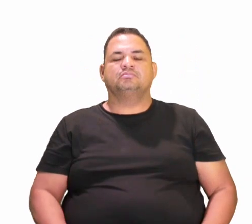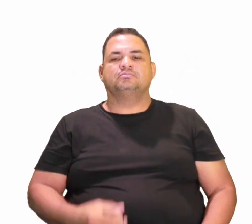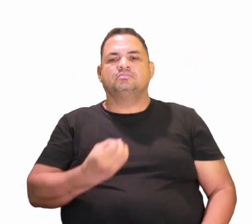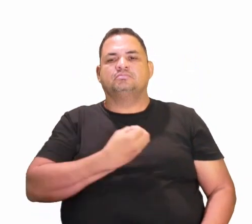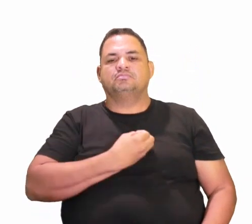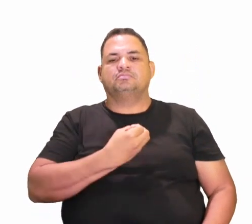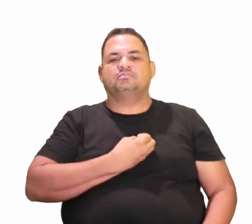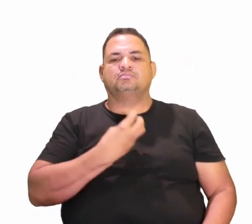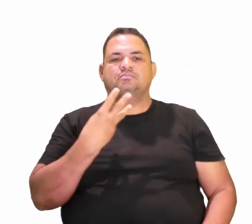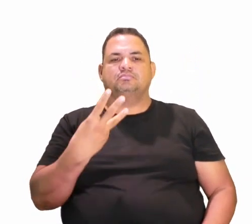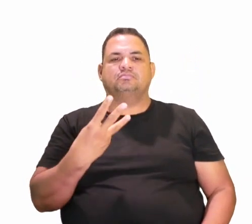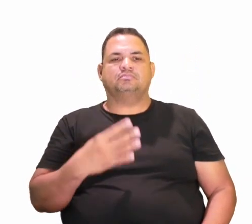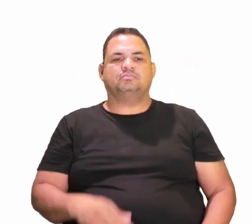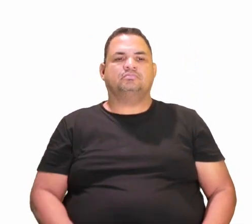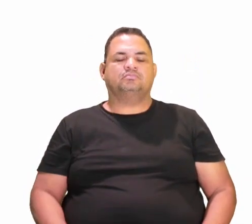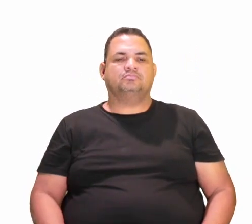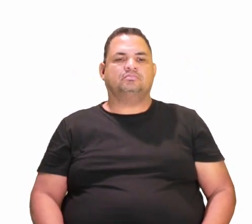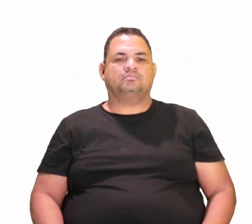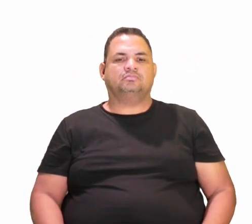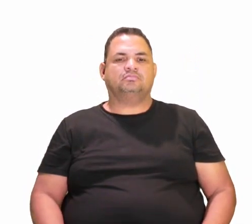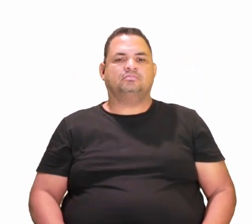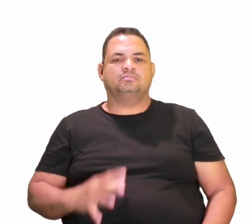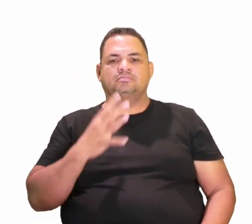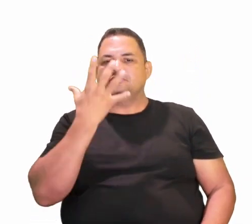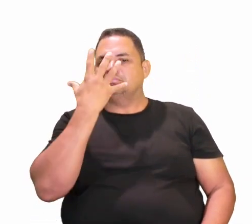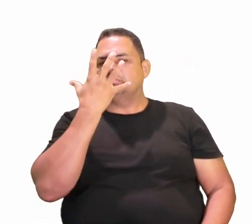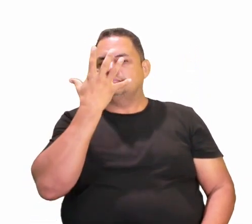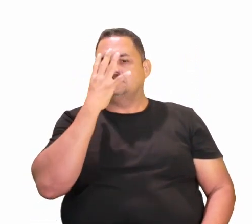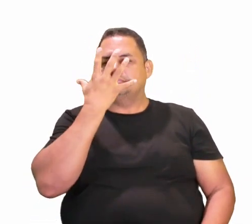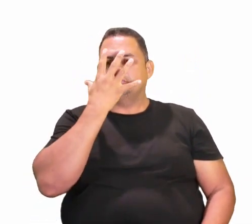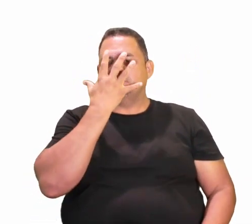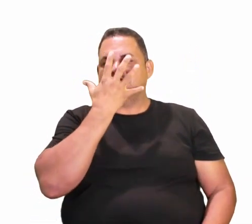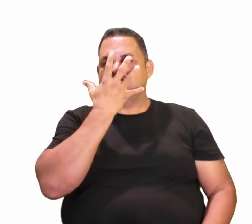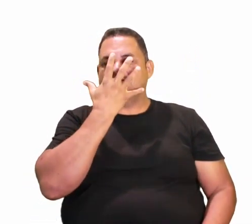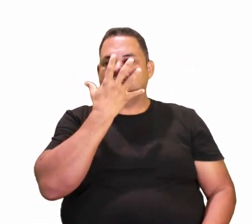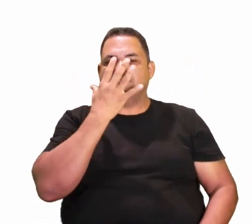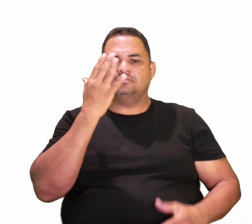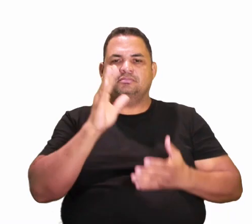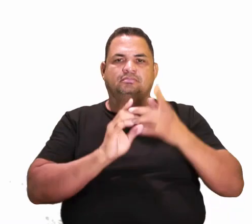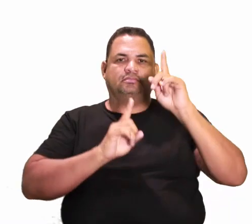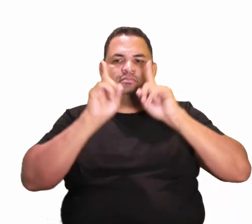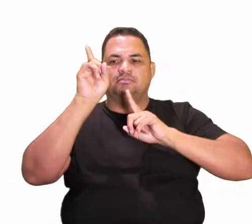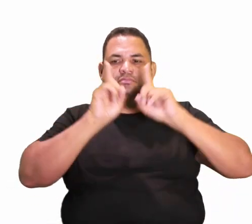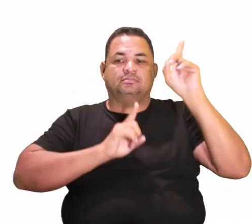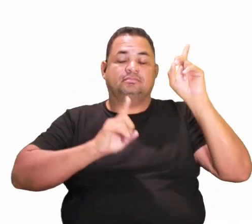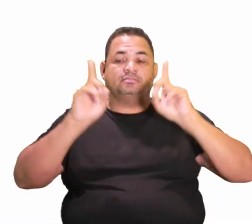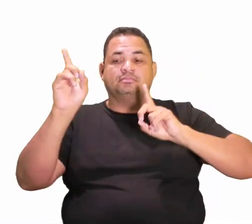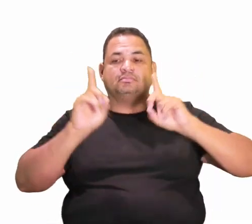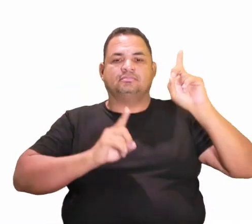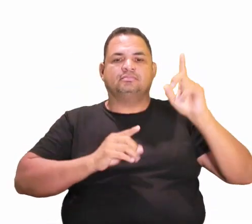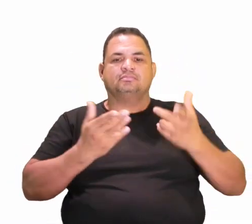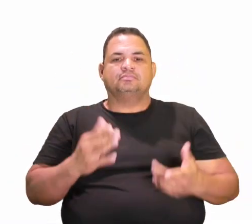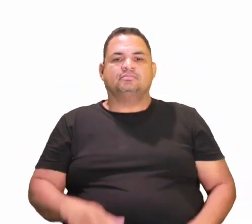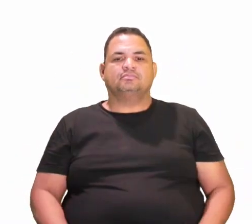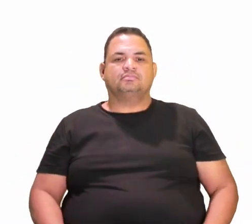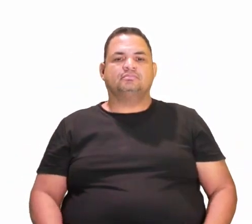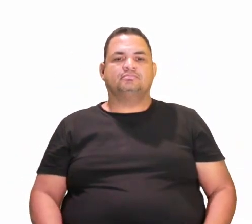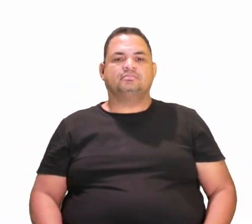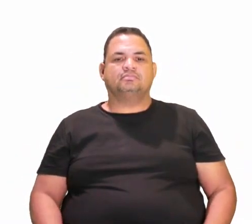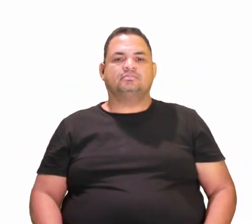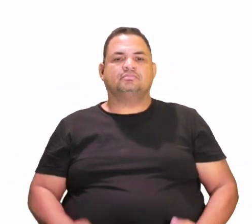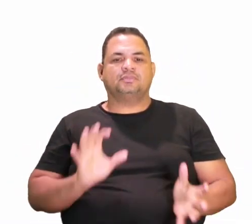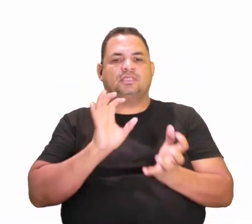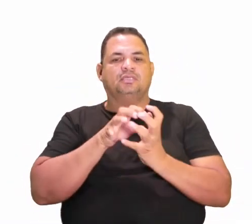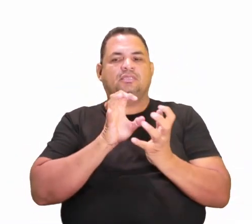o último é o nosso Carnival, que está representado pelo número 5 aqui, uma Carnival de Recife, se